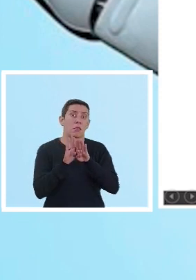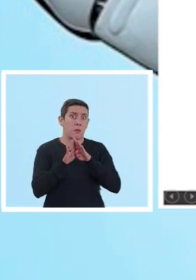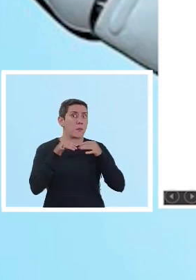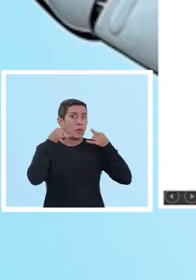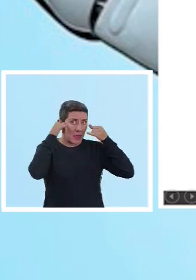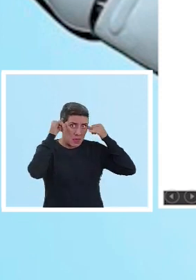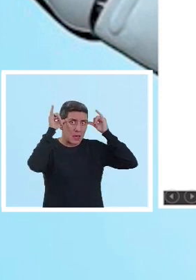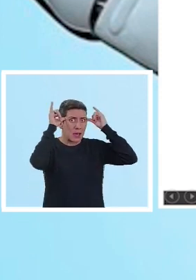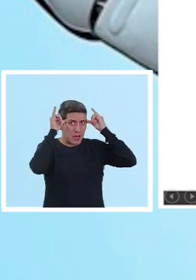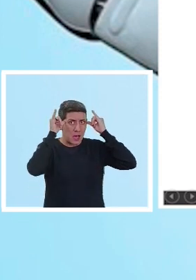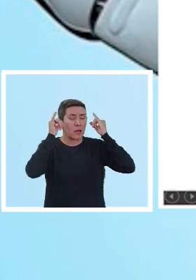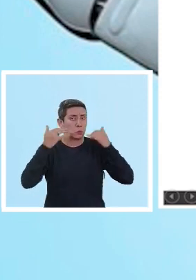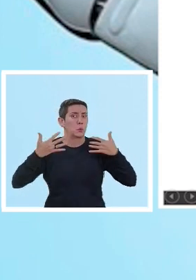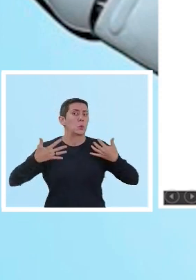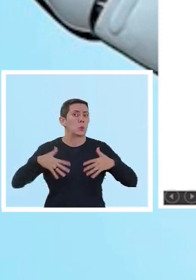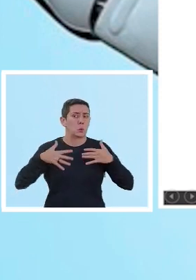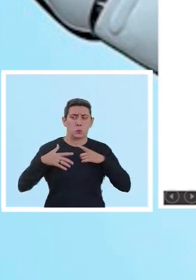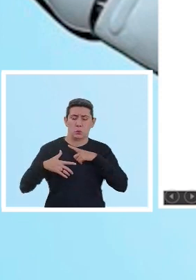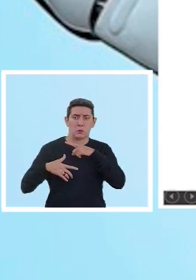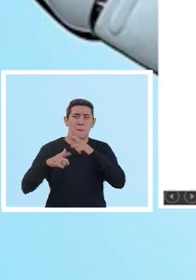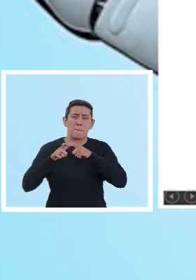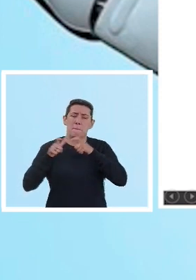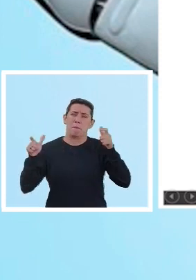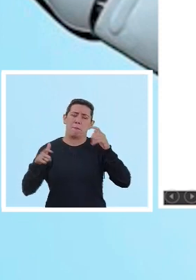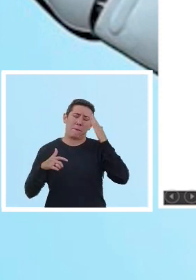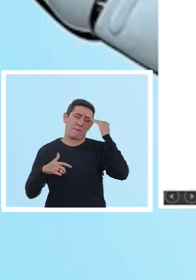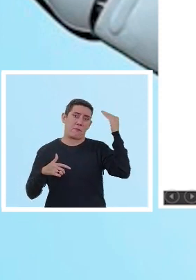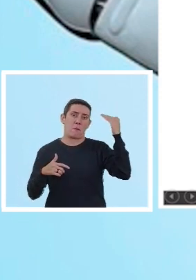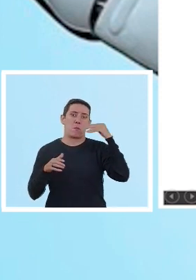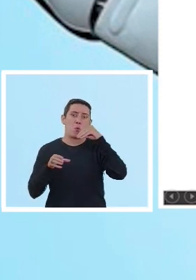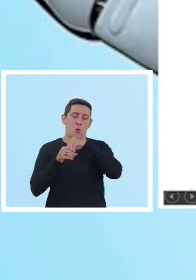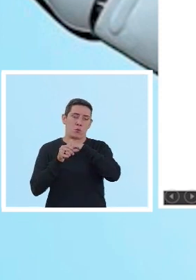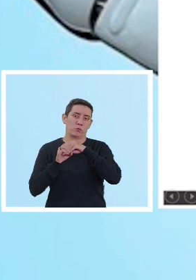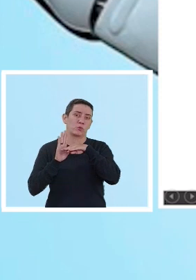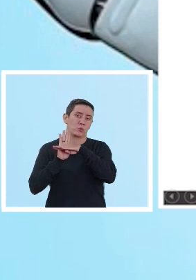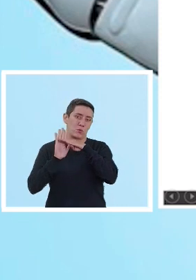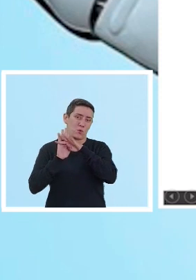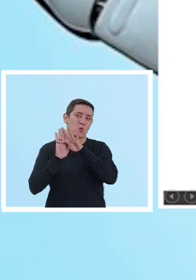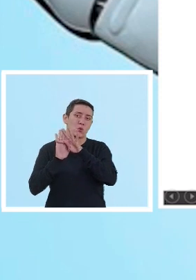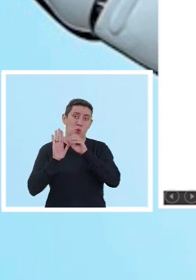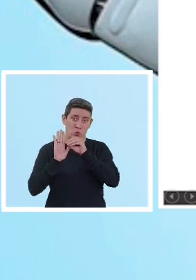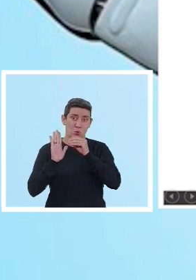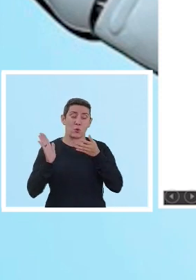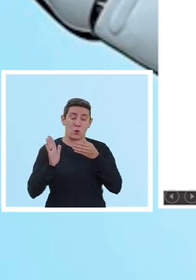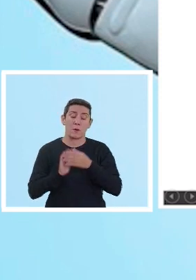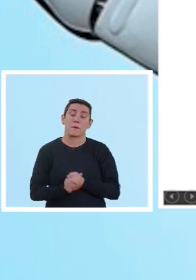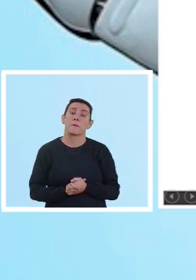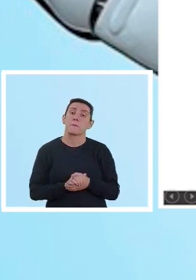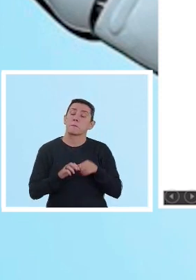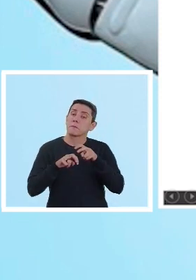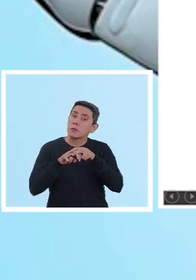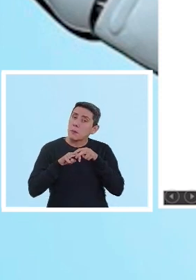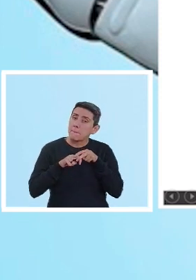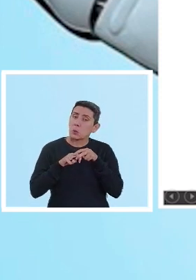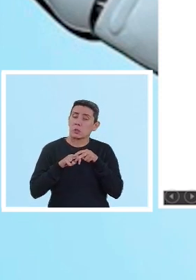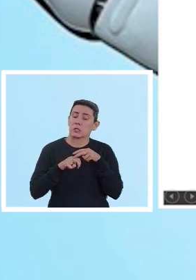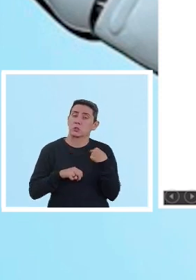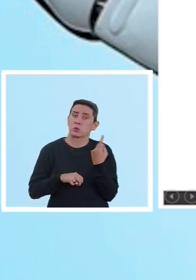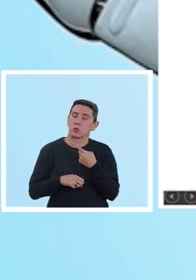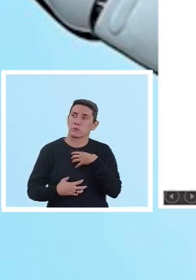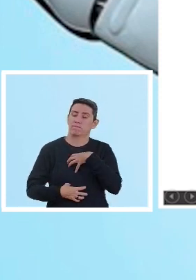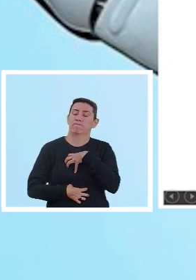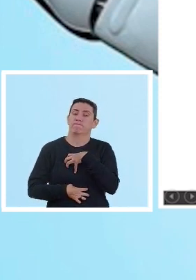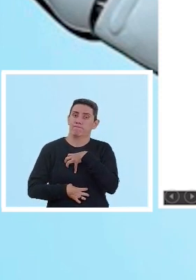então é a vocação do estado é agropecuária e me fomos muito felizes aí com